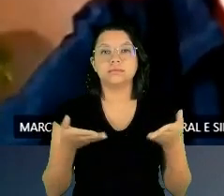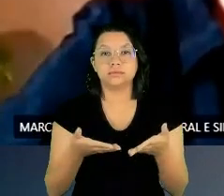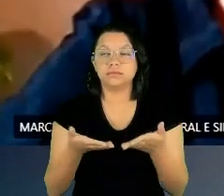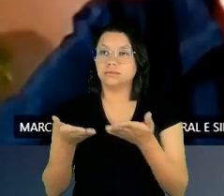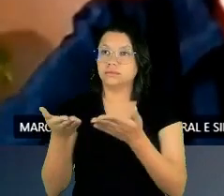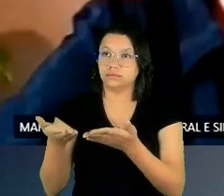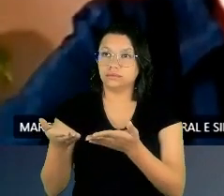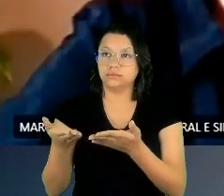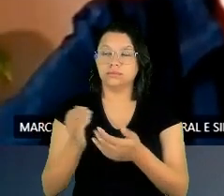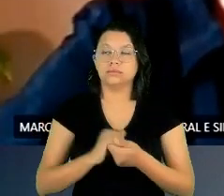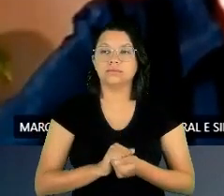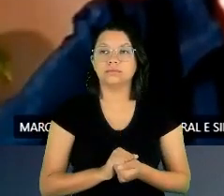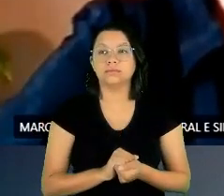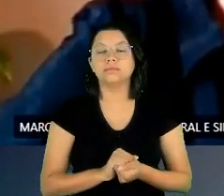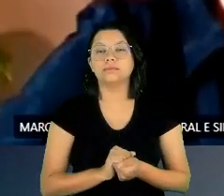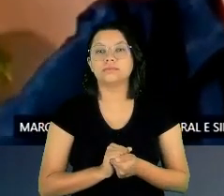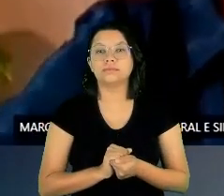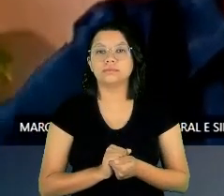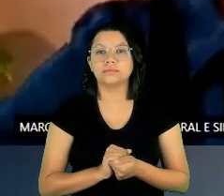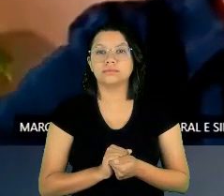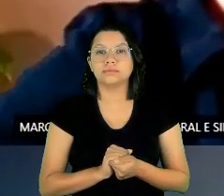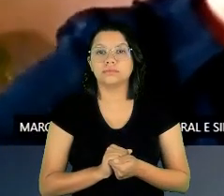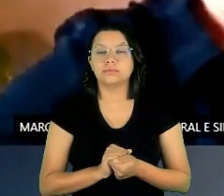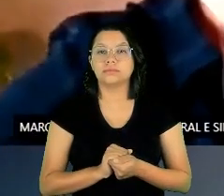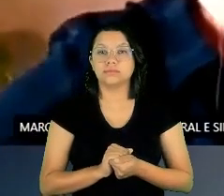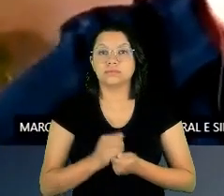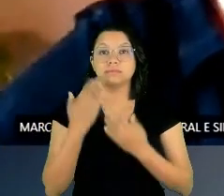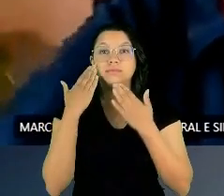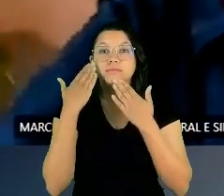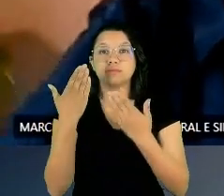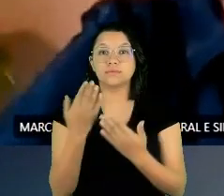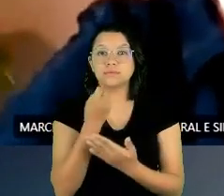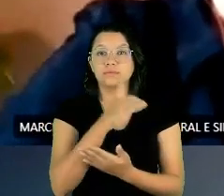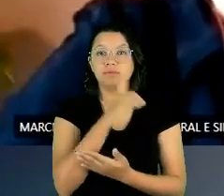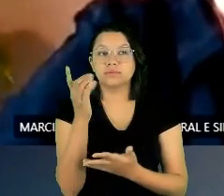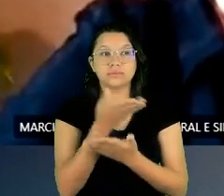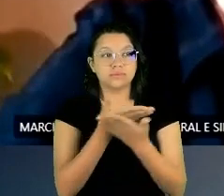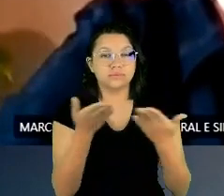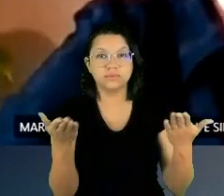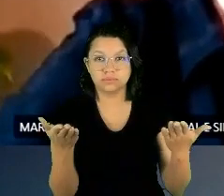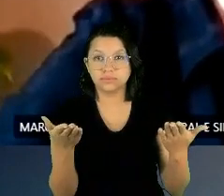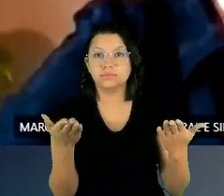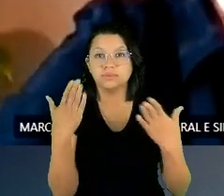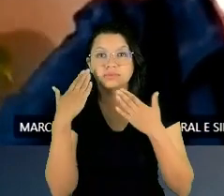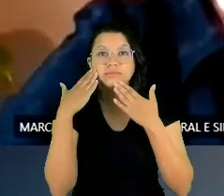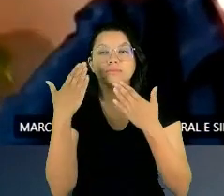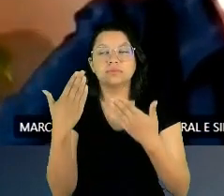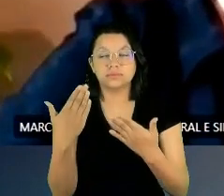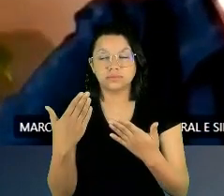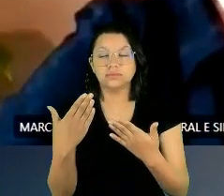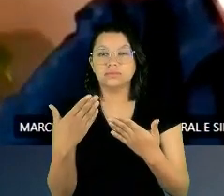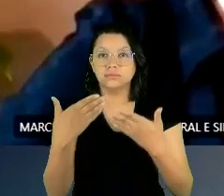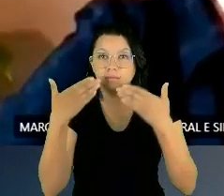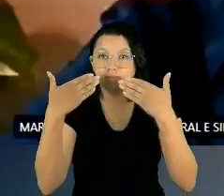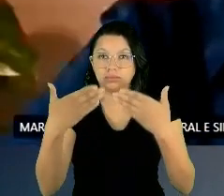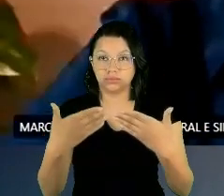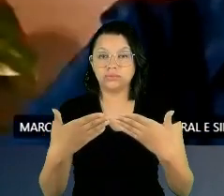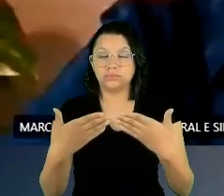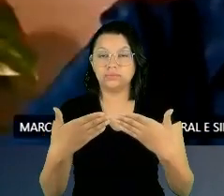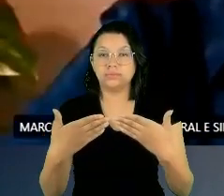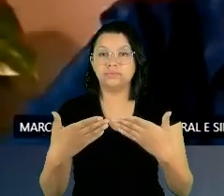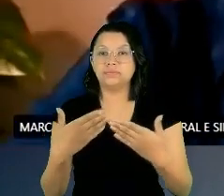passo a palavra à doutora Camila Campanhã. Doutora Camila. Obrigada, bom dia a todos. Obrigada, doutora Márcia,